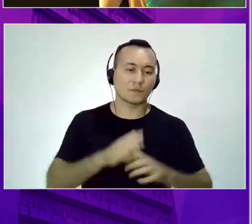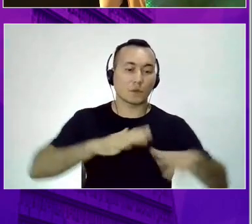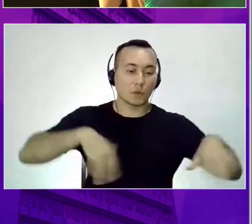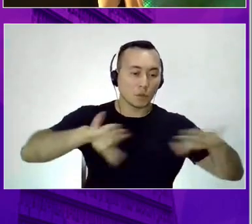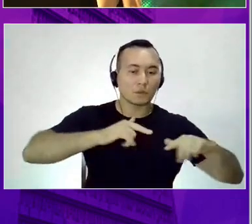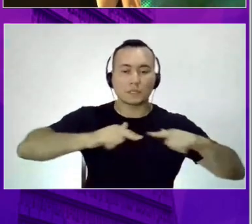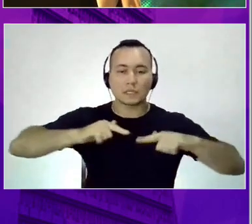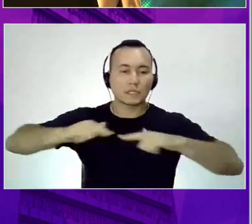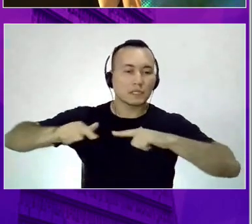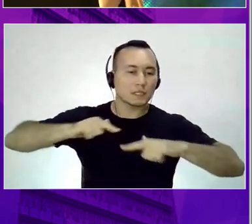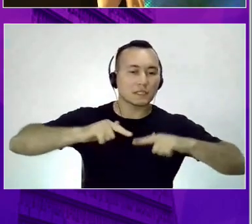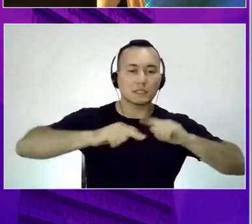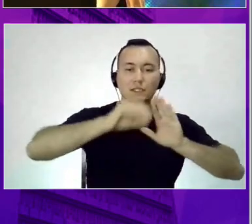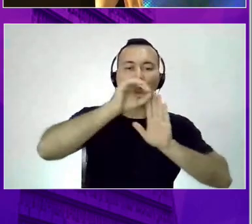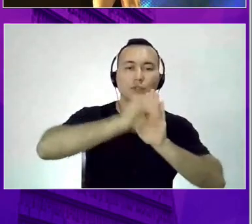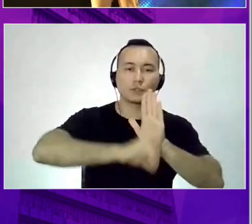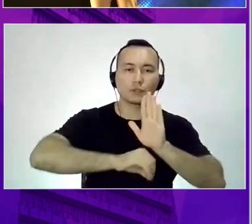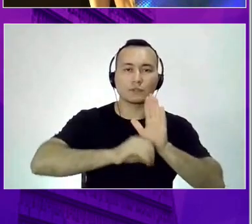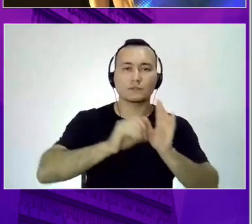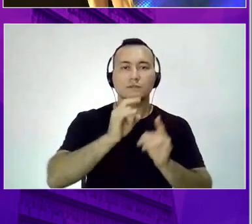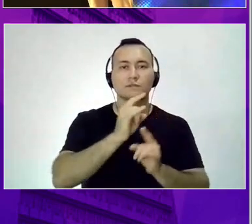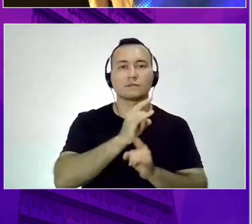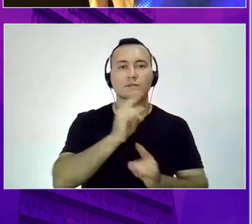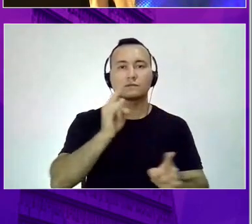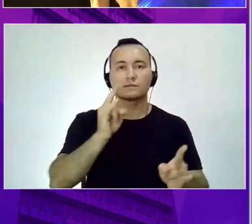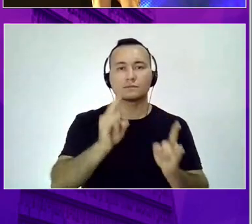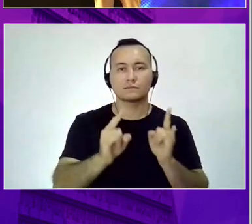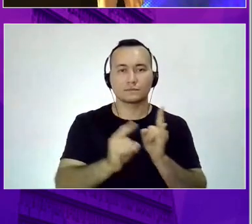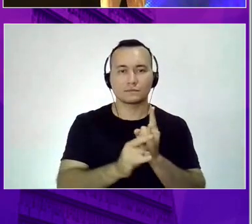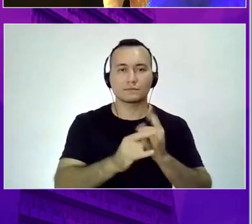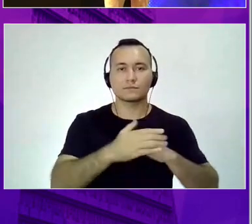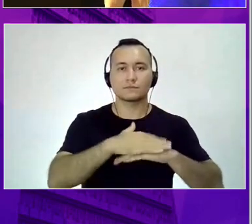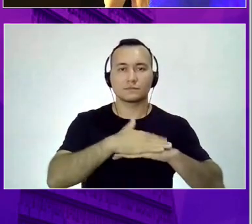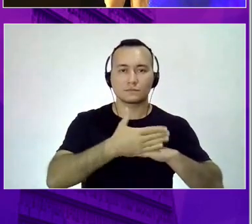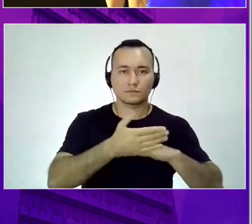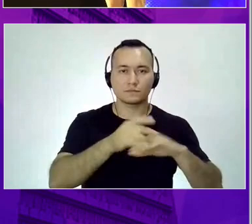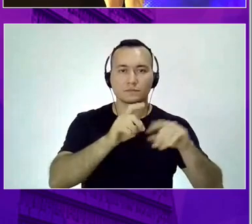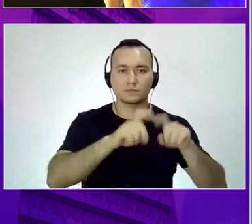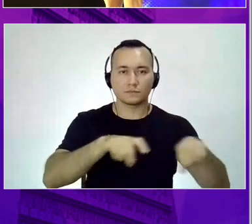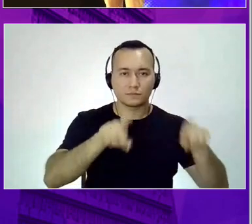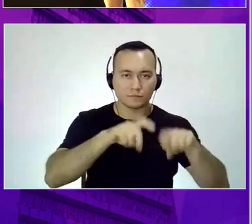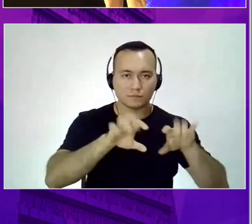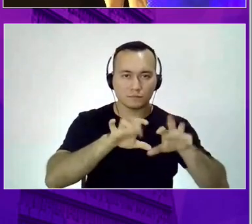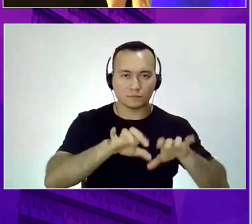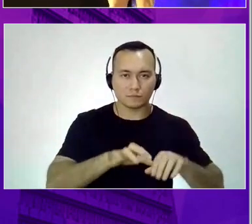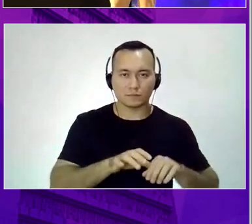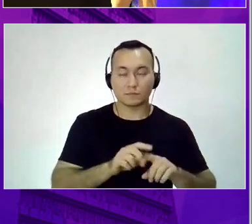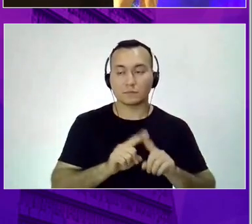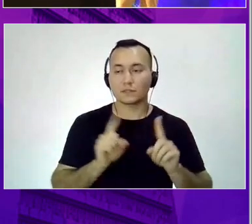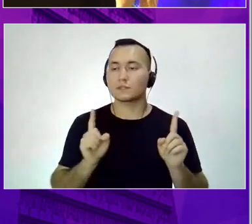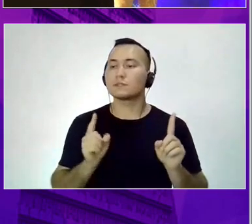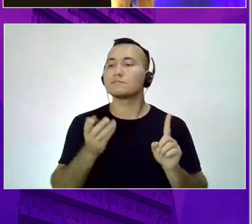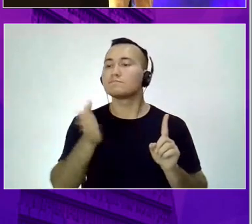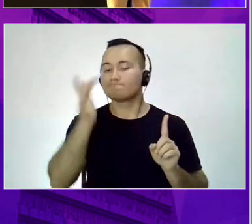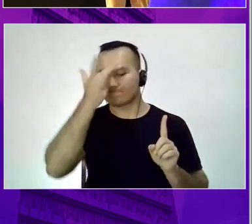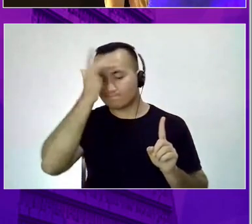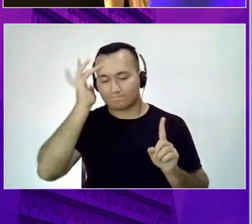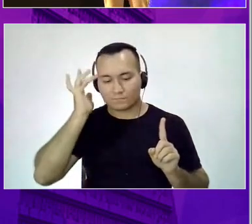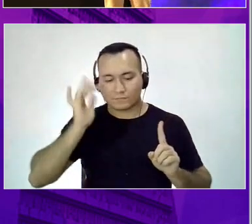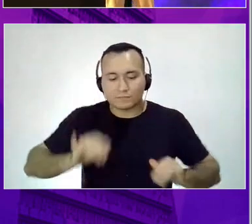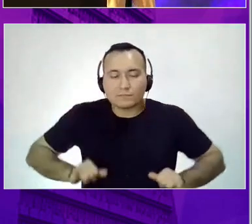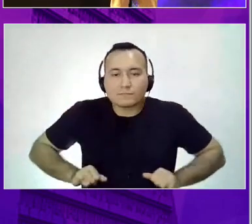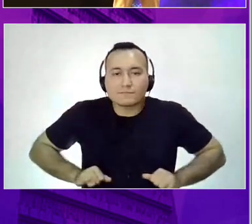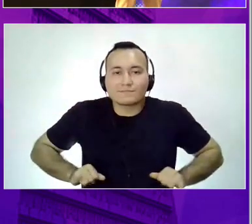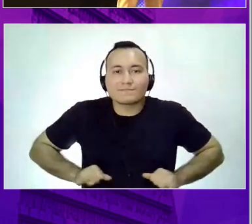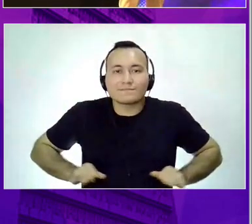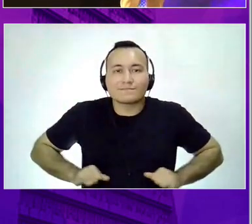com pessoas. A gente está falando com pessoas que têm suas dores, suas dificuldades, os seus talentos, são pessoas que